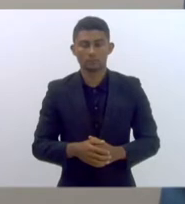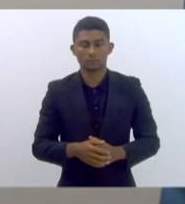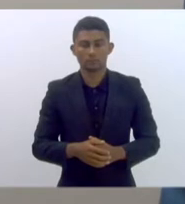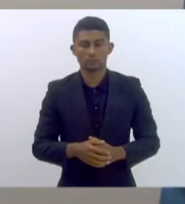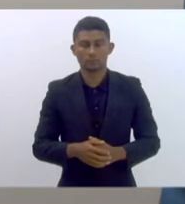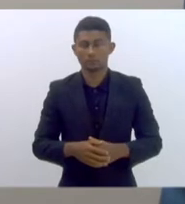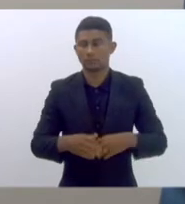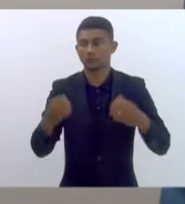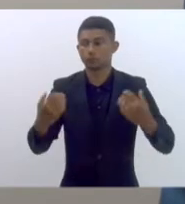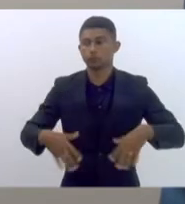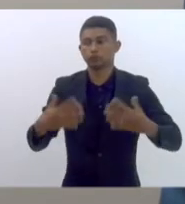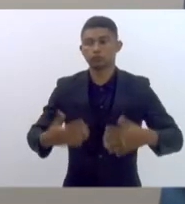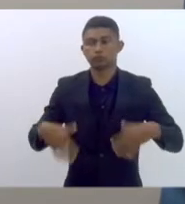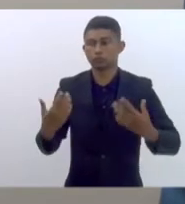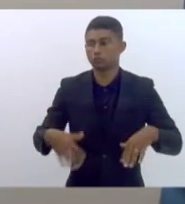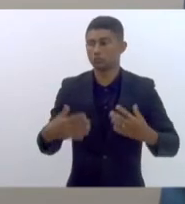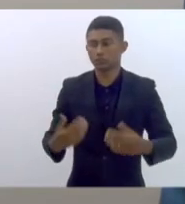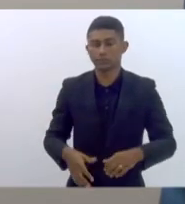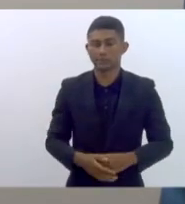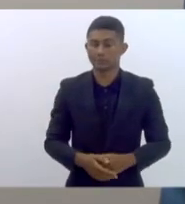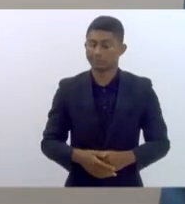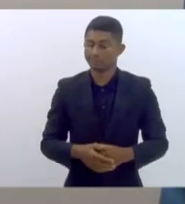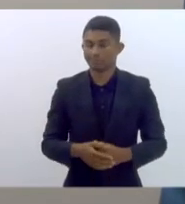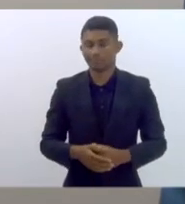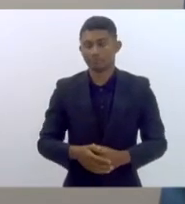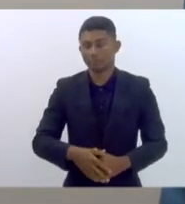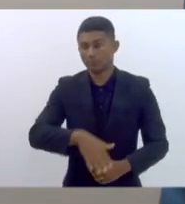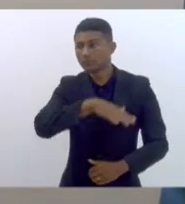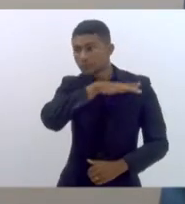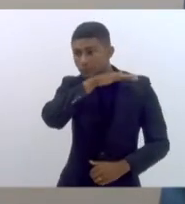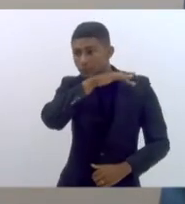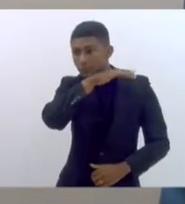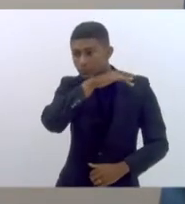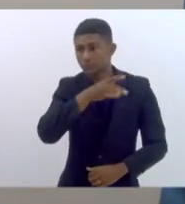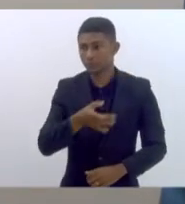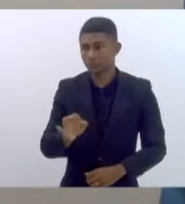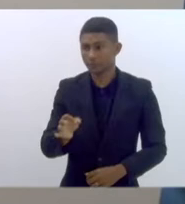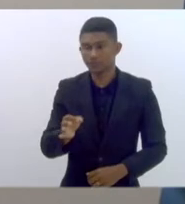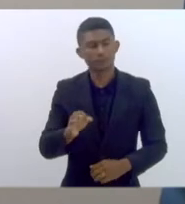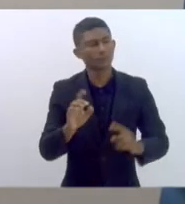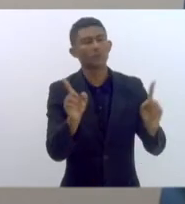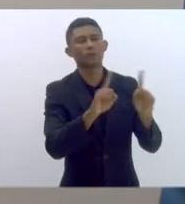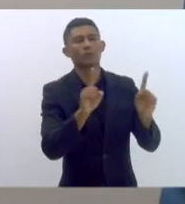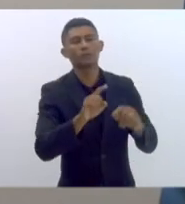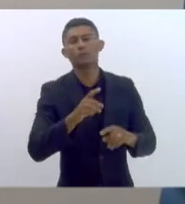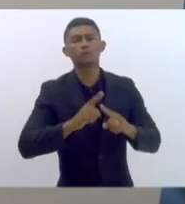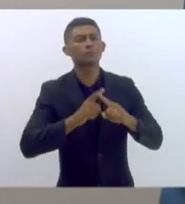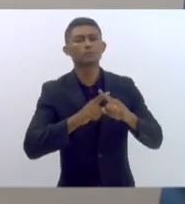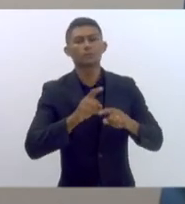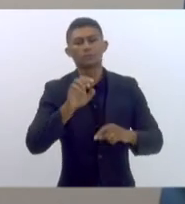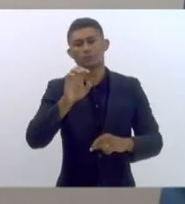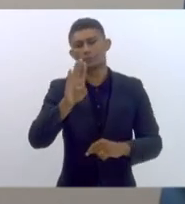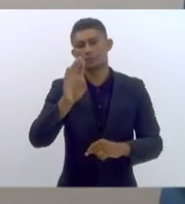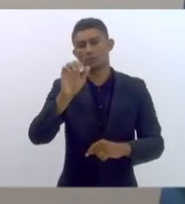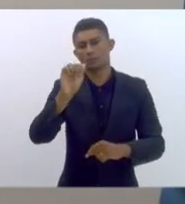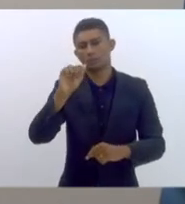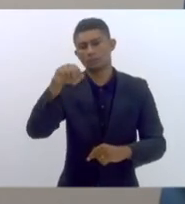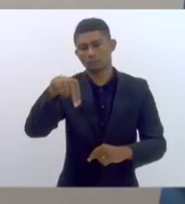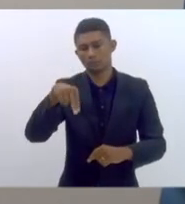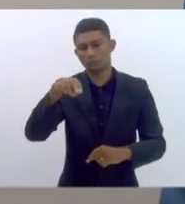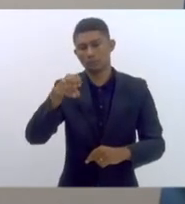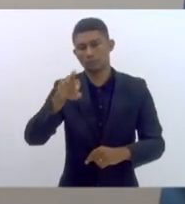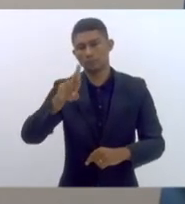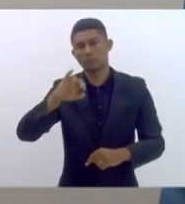Isso é um horror, né? Isso é um horror, né? Não, porque o Bacen-Banerje, a taxa de juros dele é de PDI